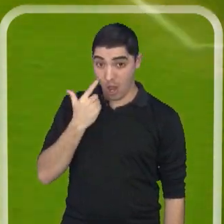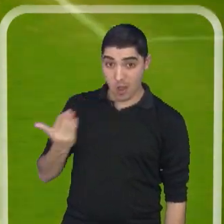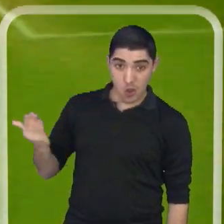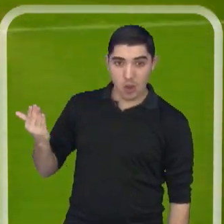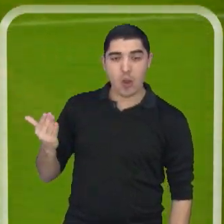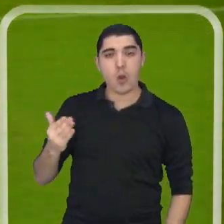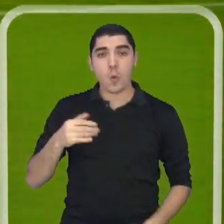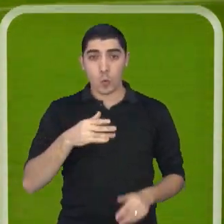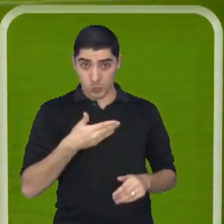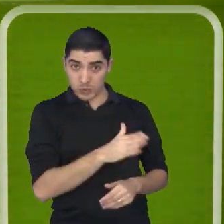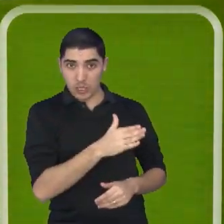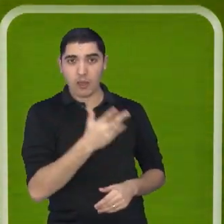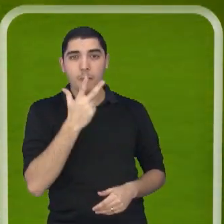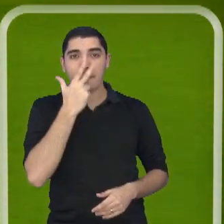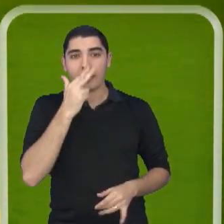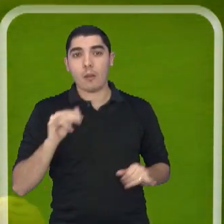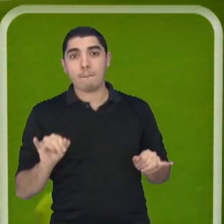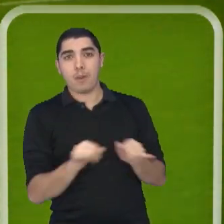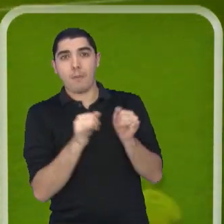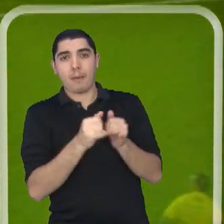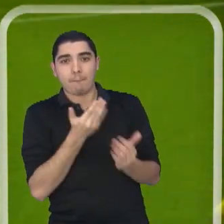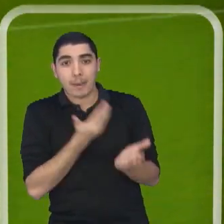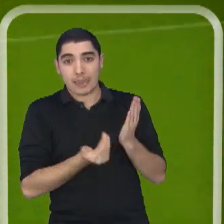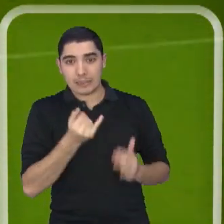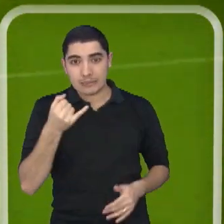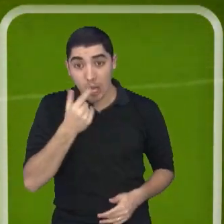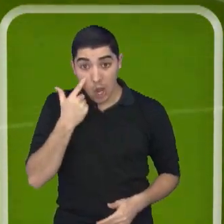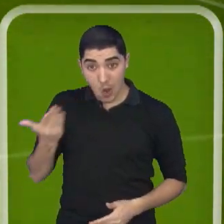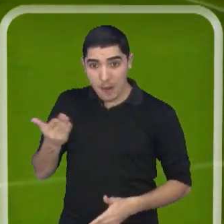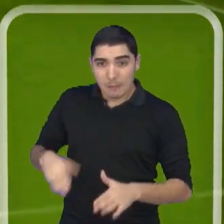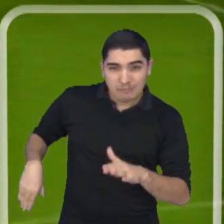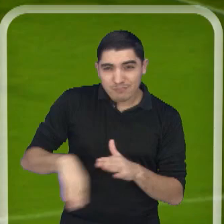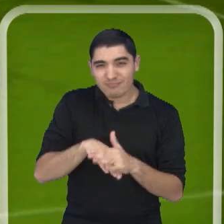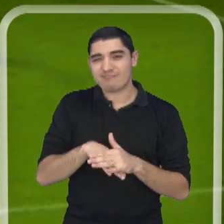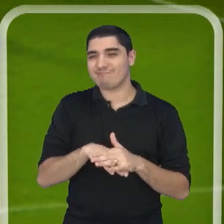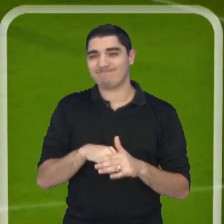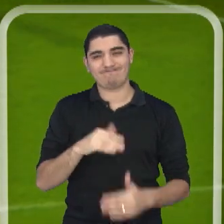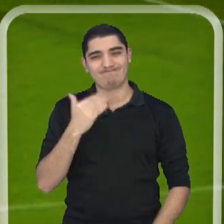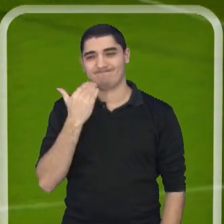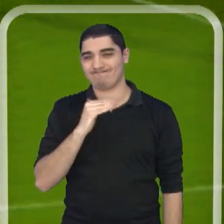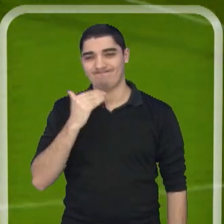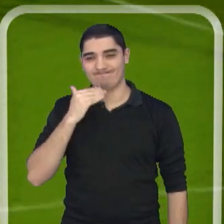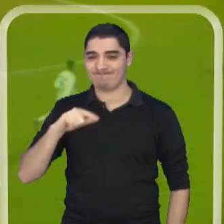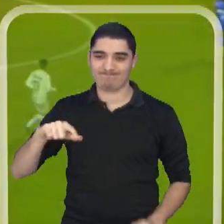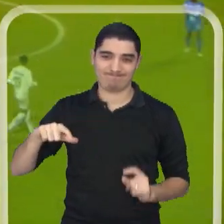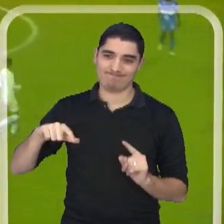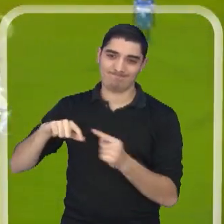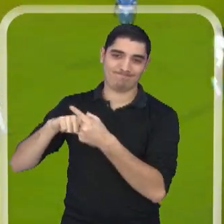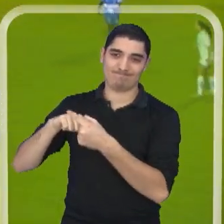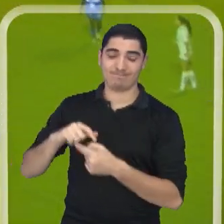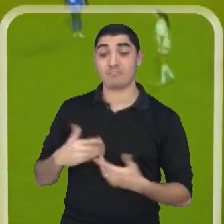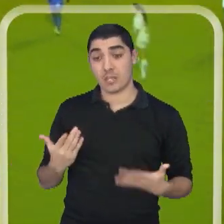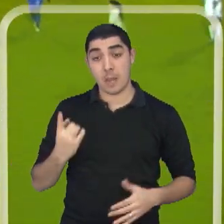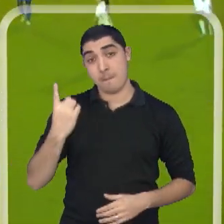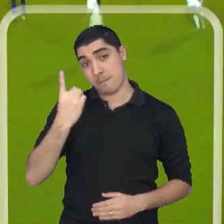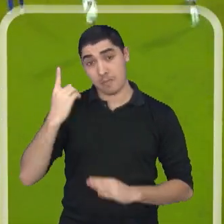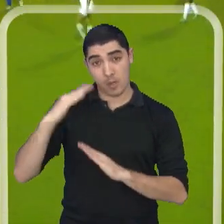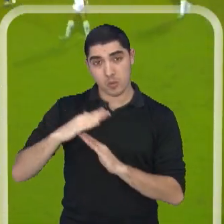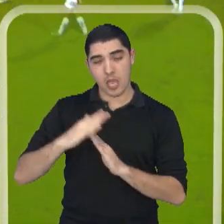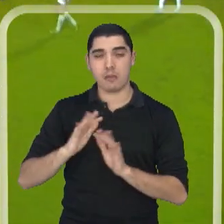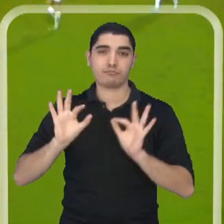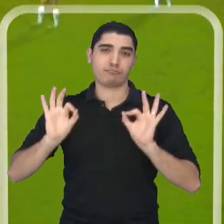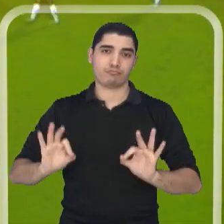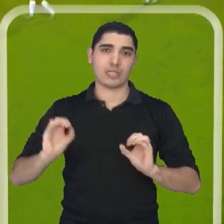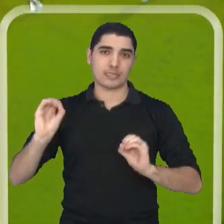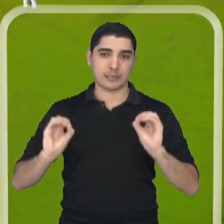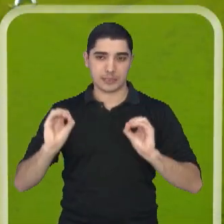defesa santista e saiu na cara do gol. Mas na hora do chute... E o primeiro tempo terminou